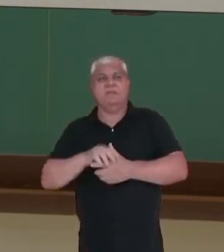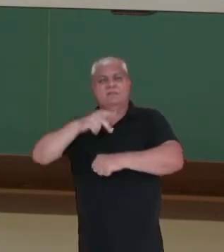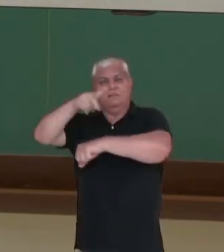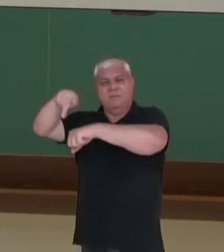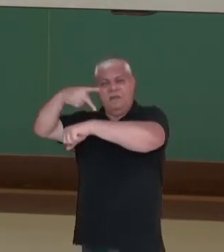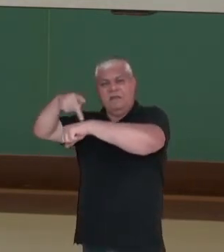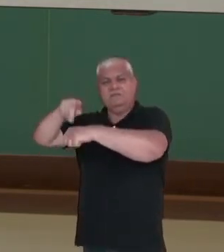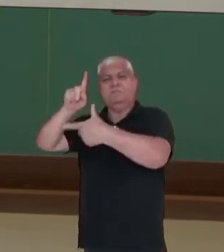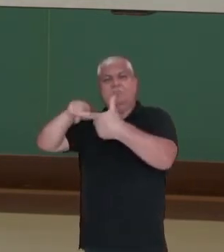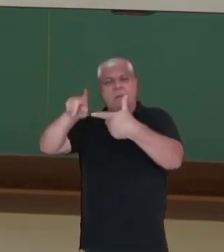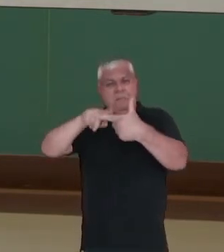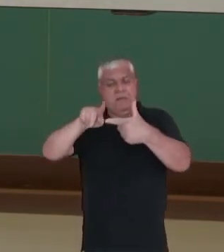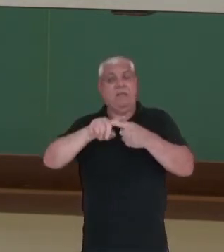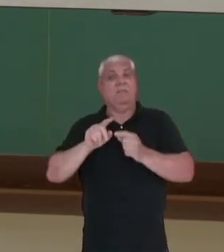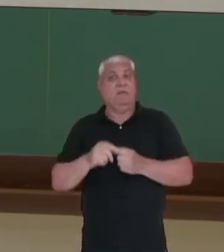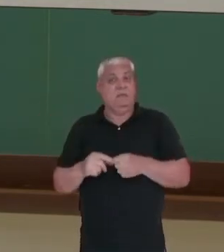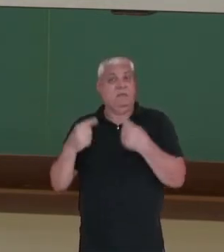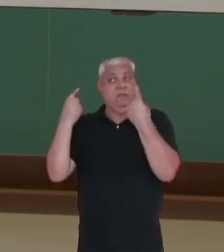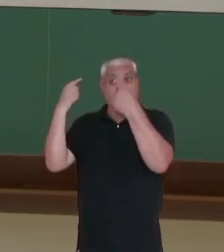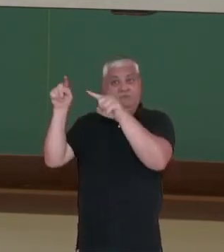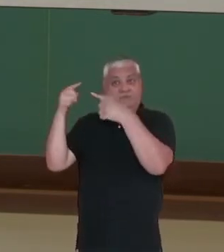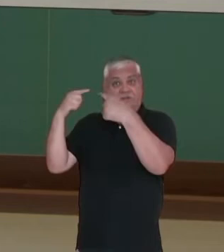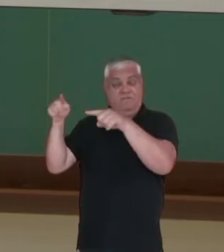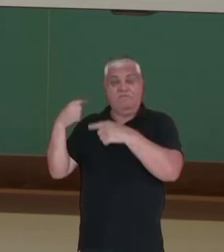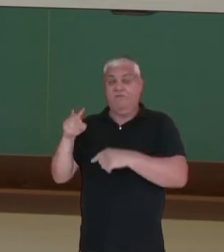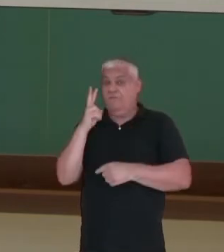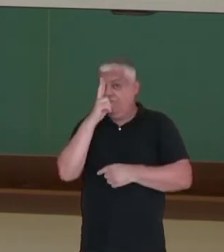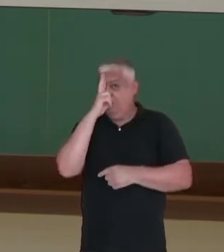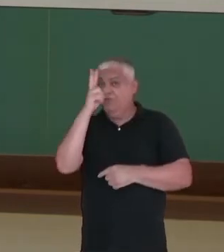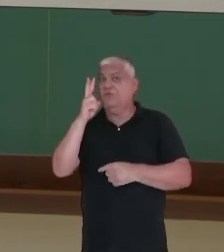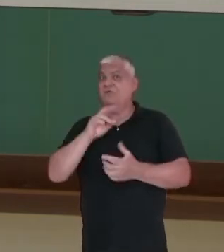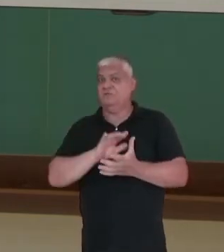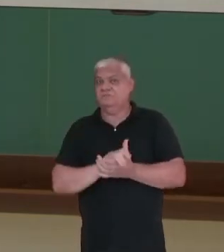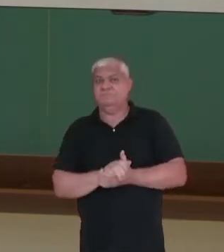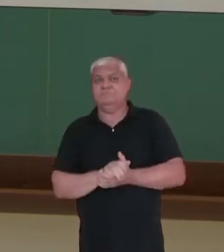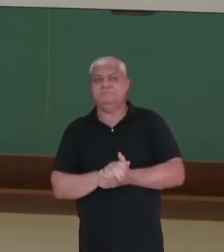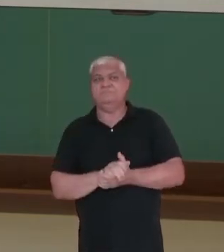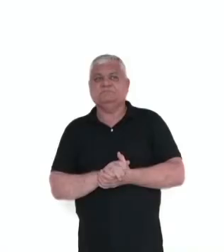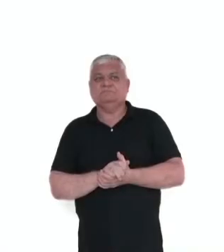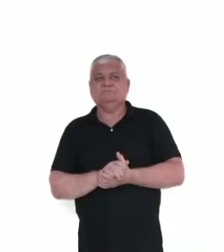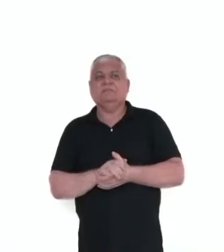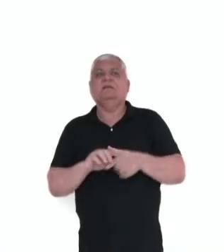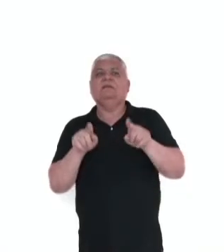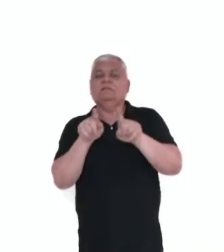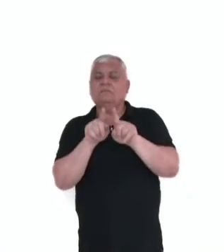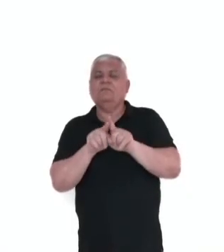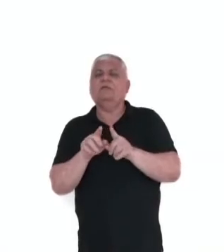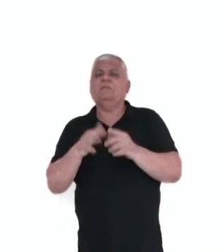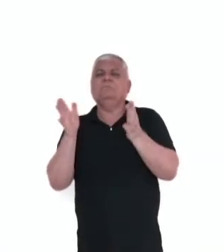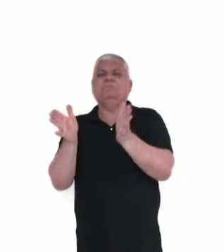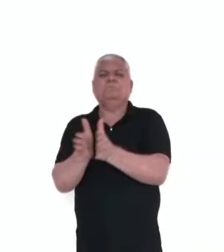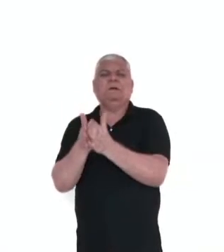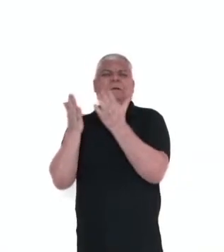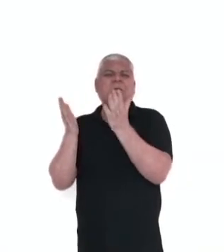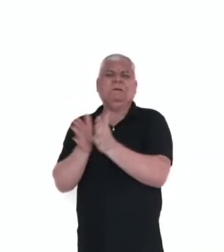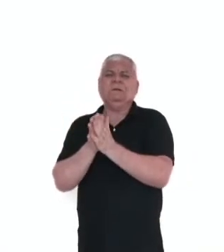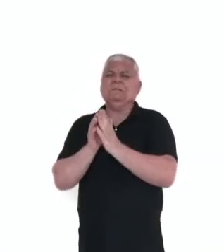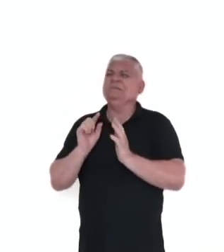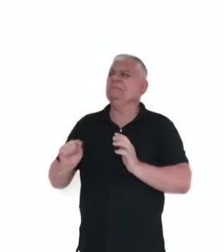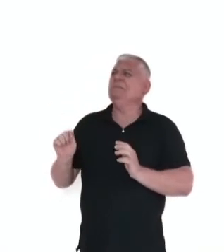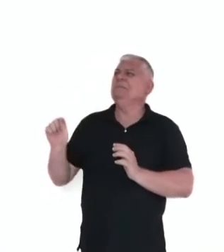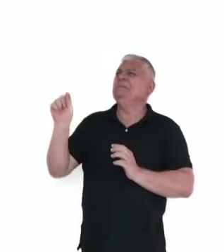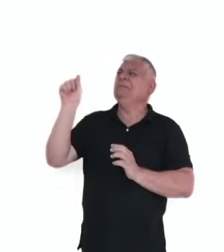conflitos. Então é um desafio muito grande, talvez o maior desafio aí. Também, claro, né, superar a pobreza e a